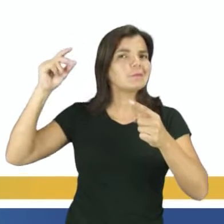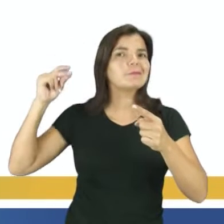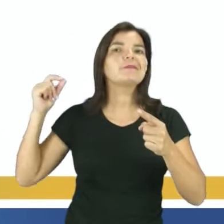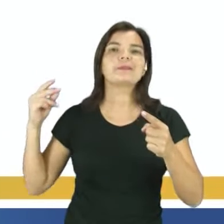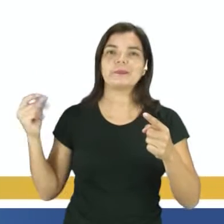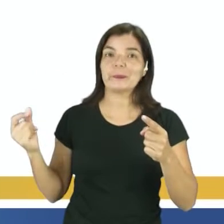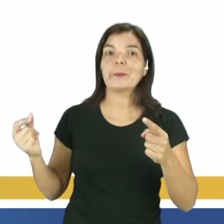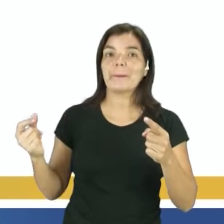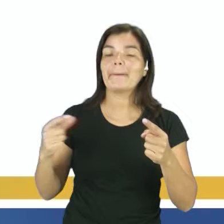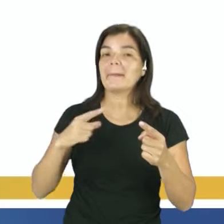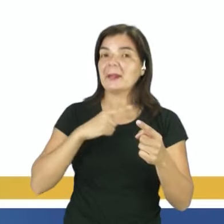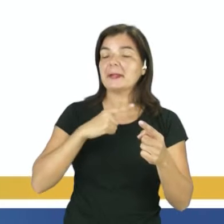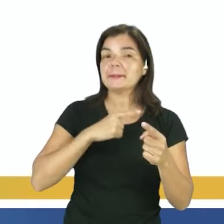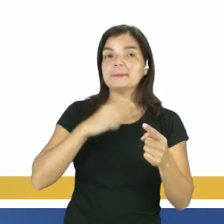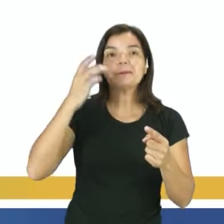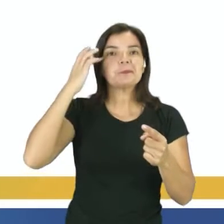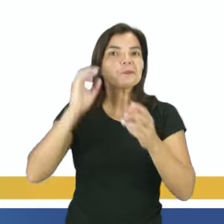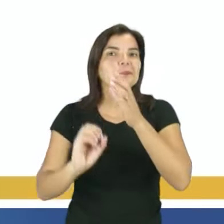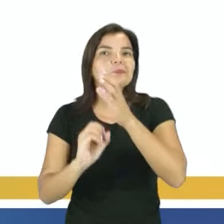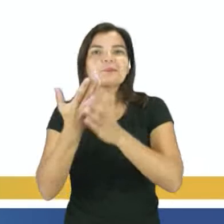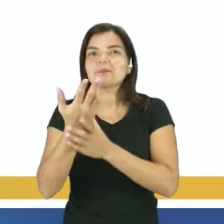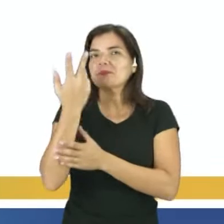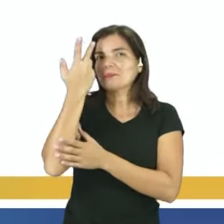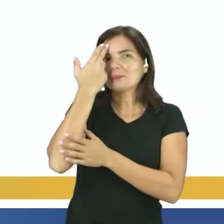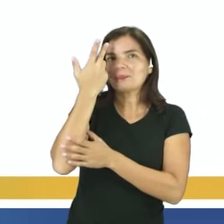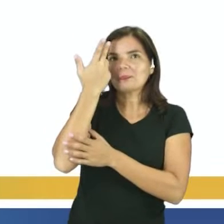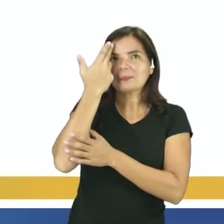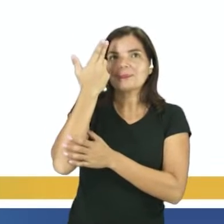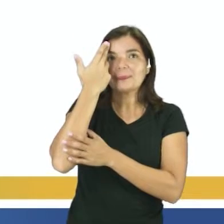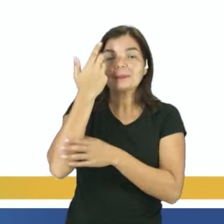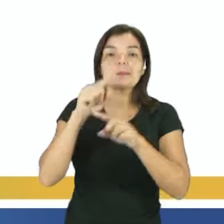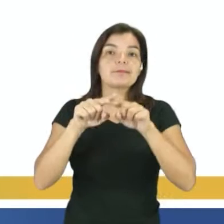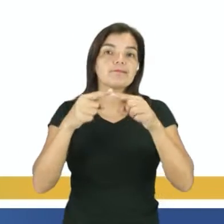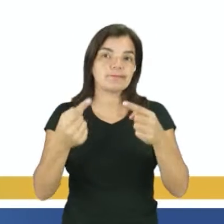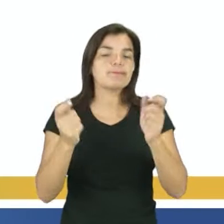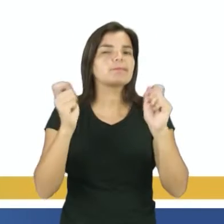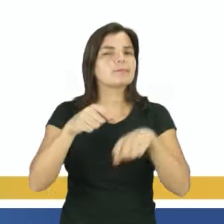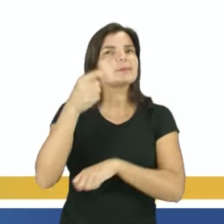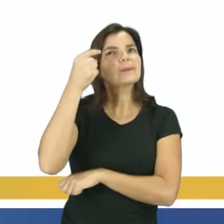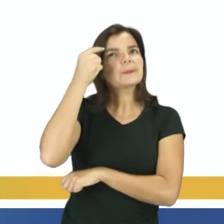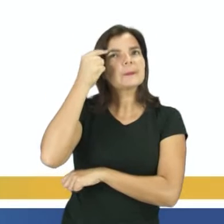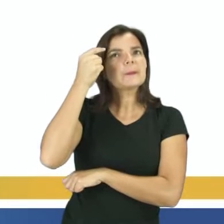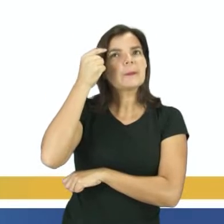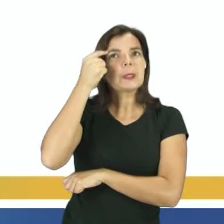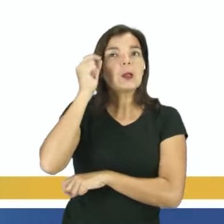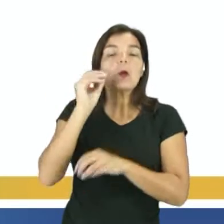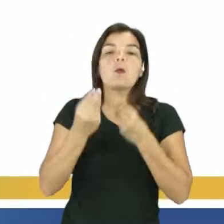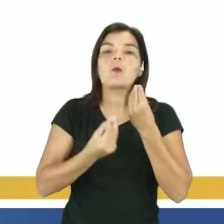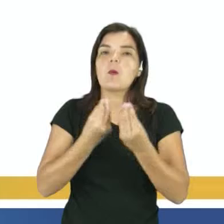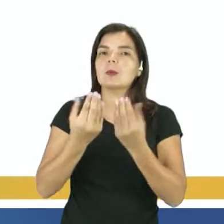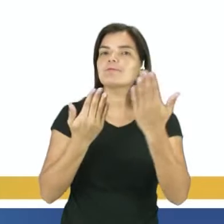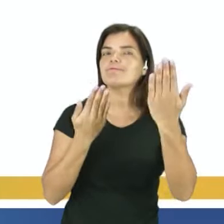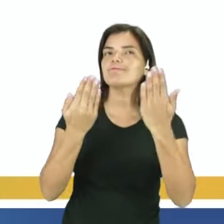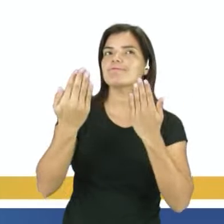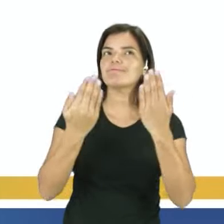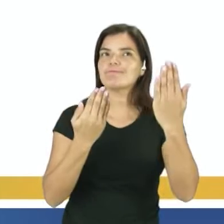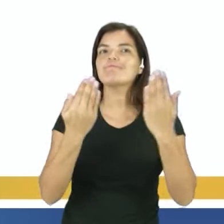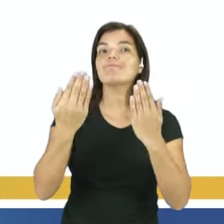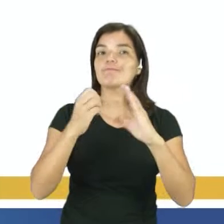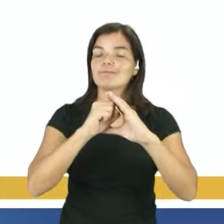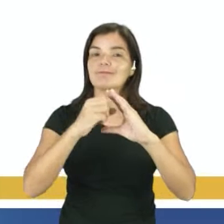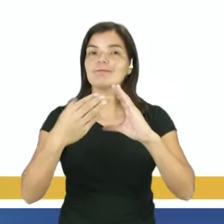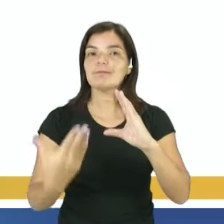conceitos intuitivos, que surgem naturalmente. Porém, a gente pode pensar neles através de